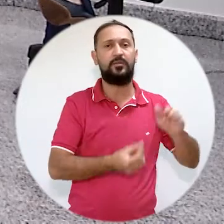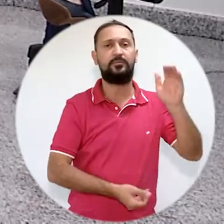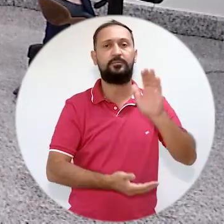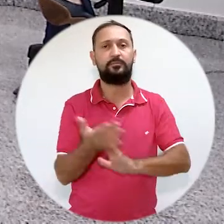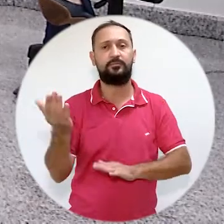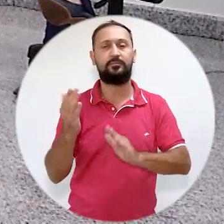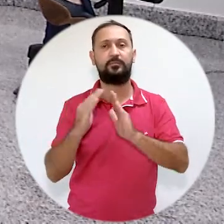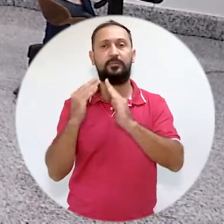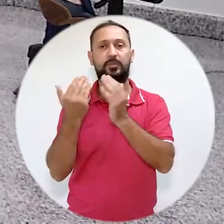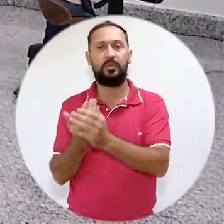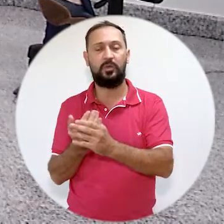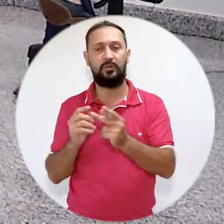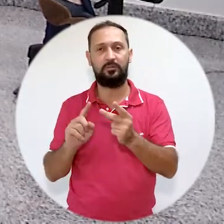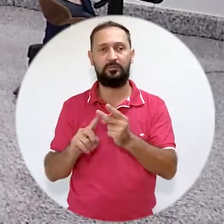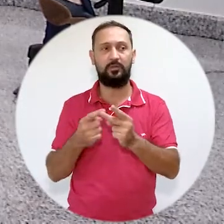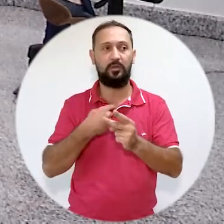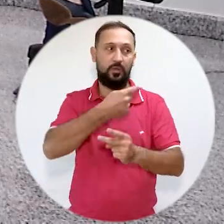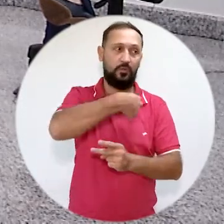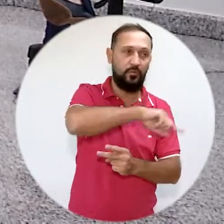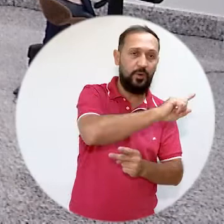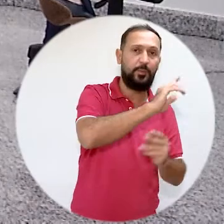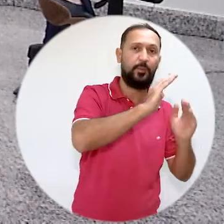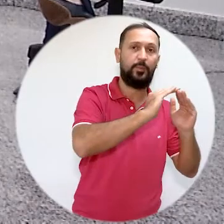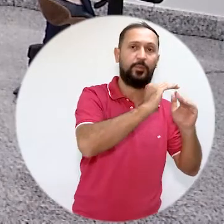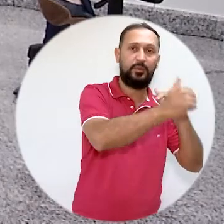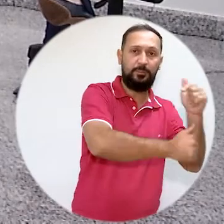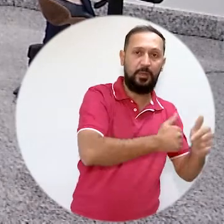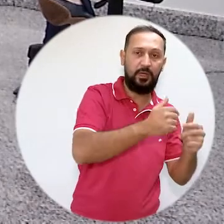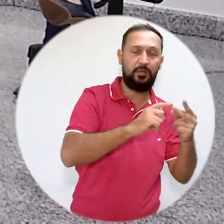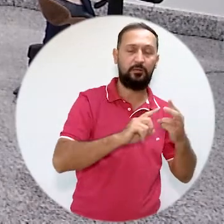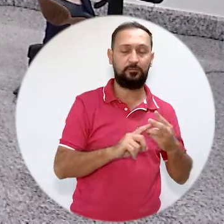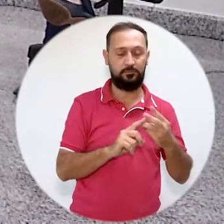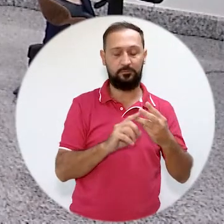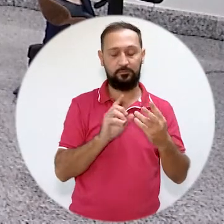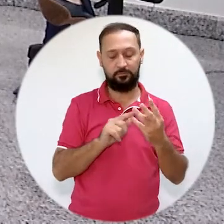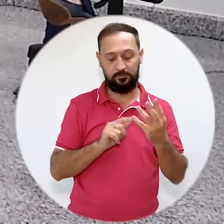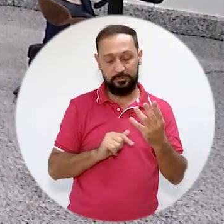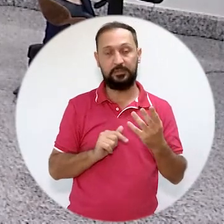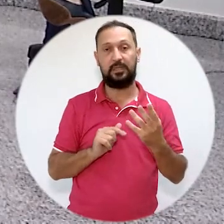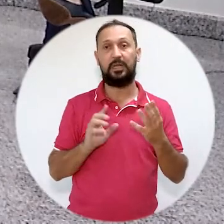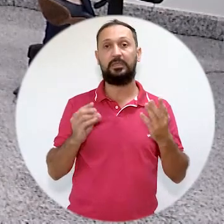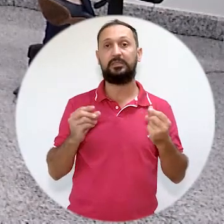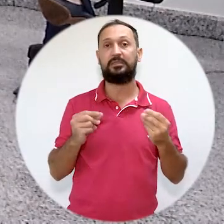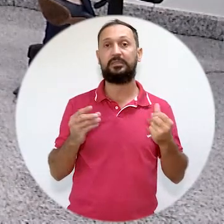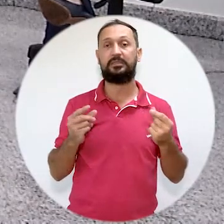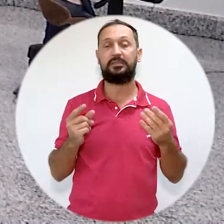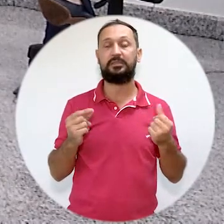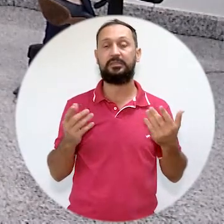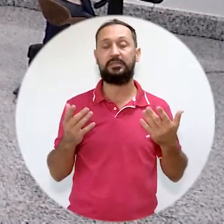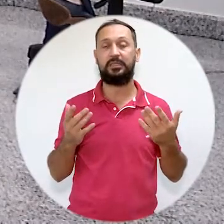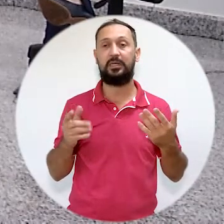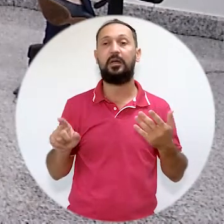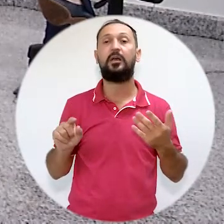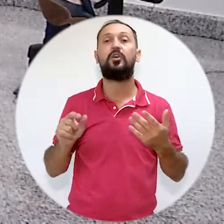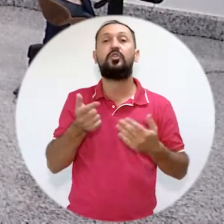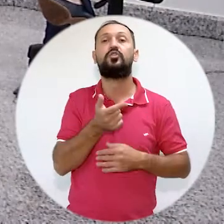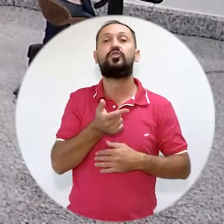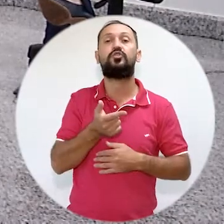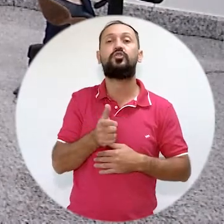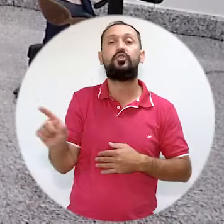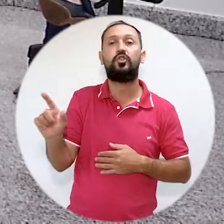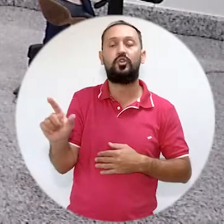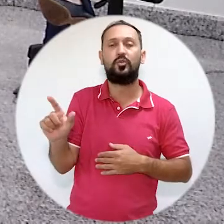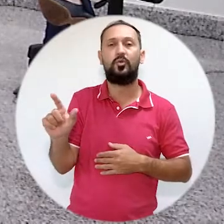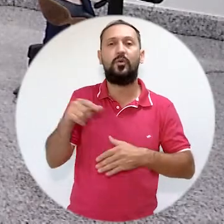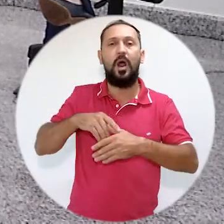para a escola, nós saímos e vamos para o trabalho. Então também vai ter que haver uma nova